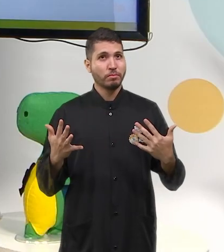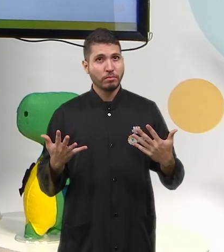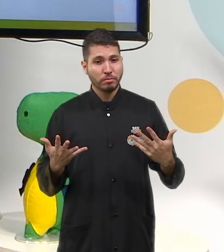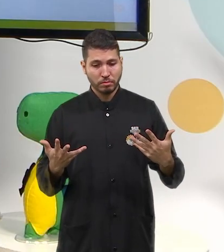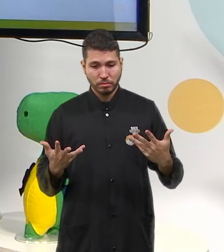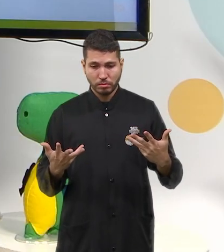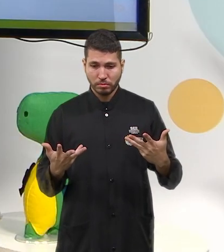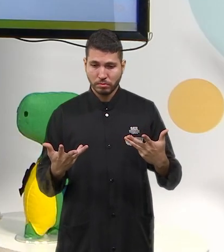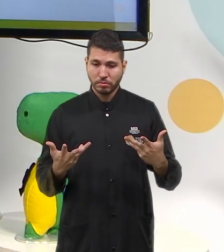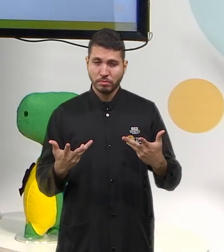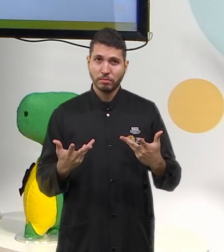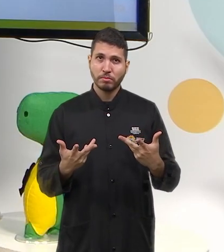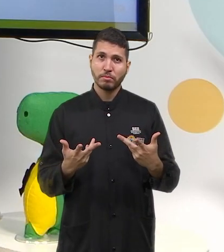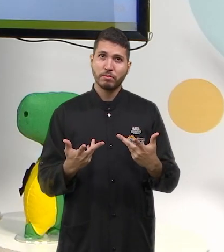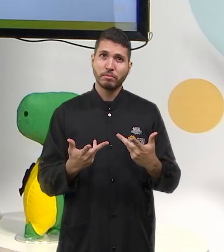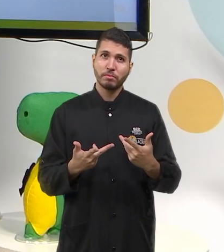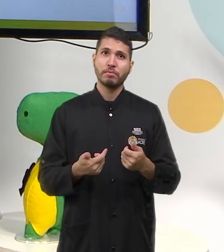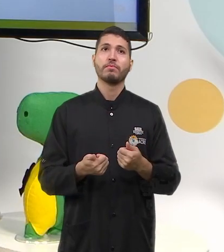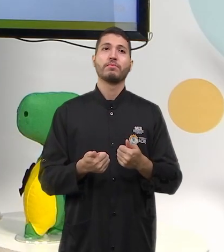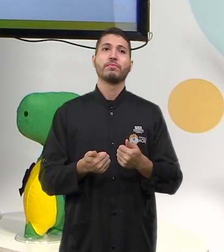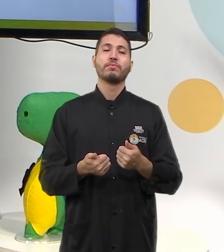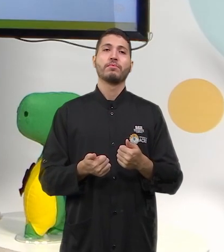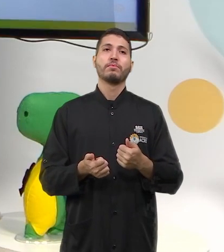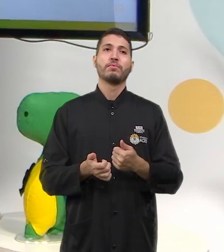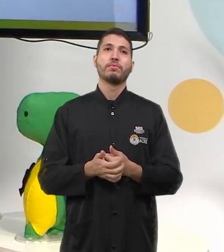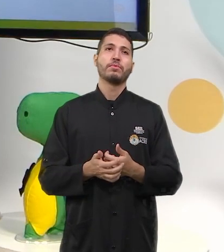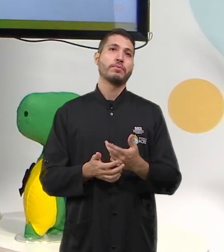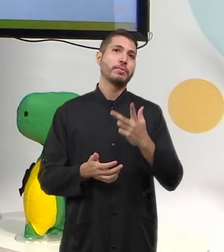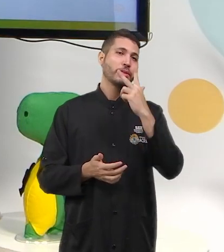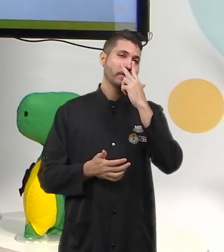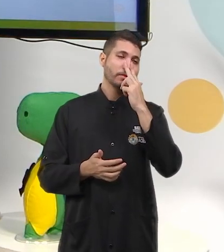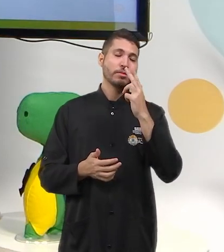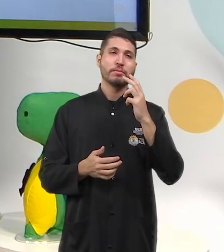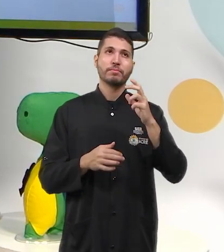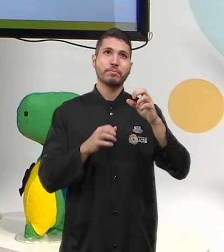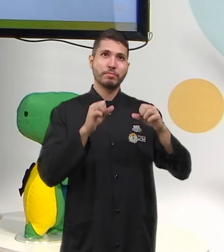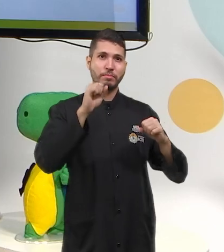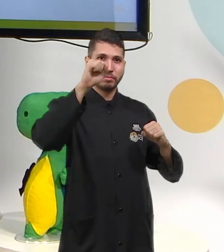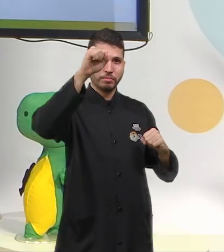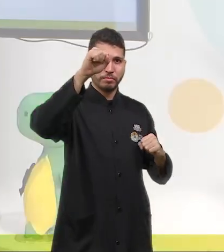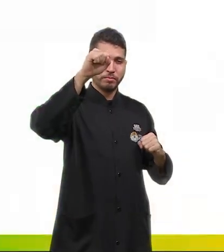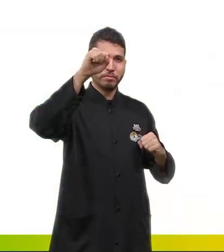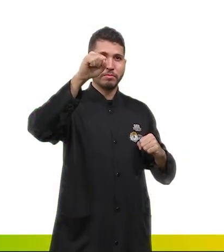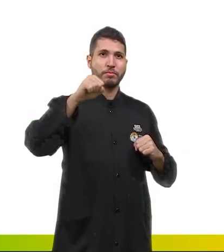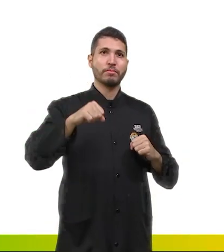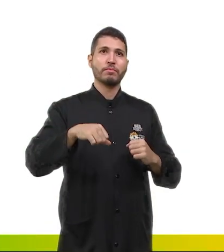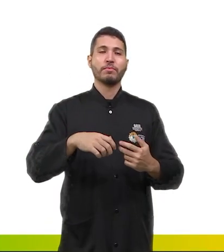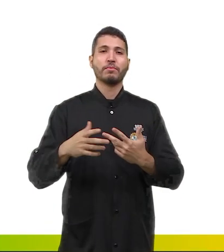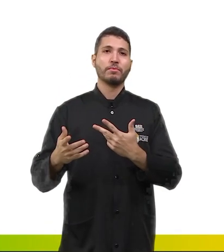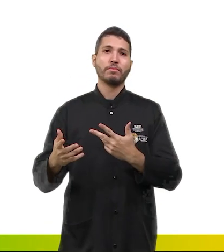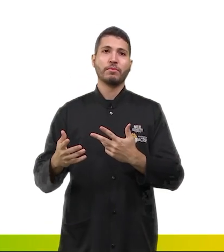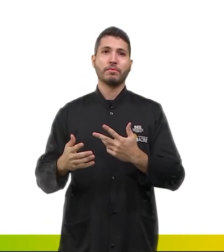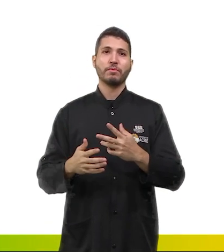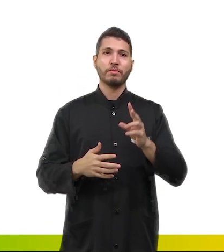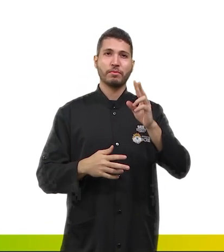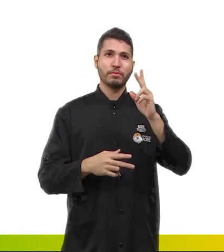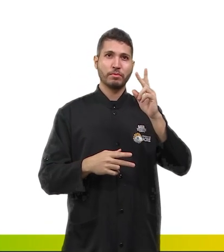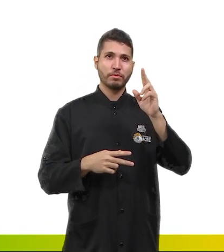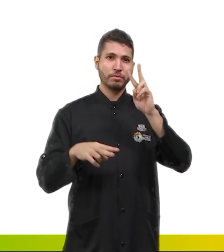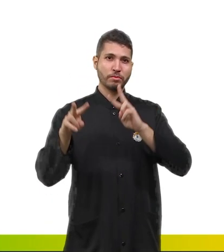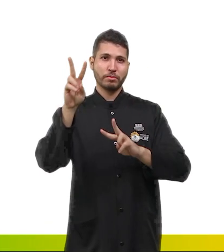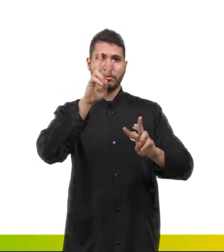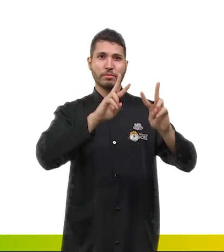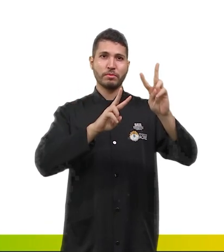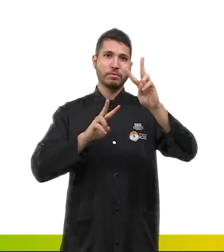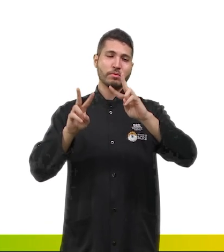potencializados, é quase como se você fosse incrível, super-heróis. Porque vejam, aqui em tela nós temos o exemplo do filme Os Incríveis,